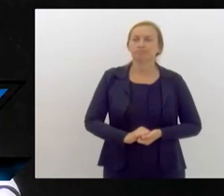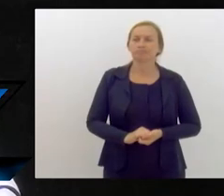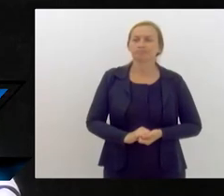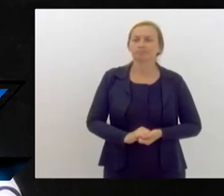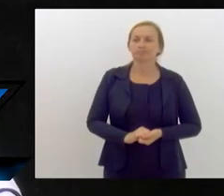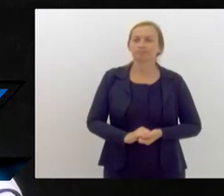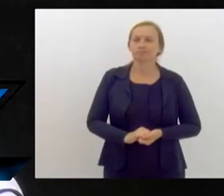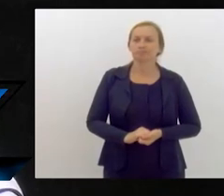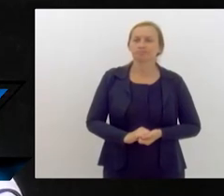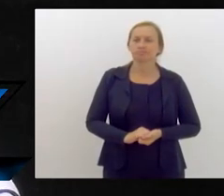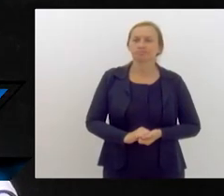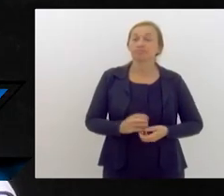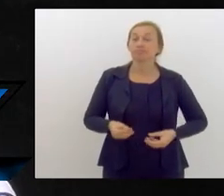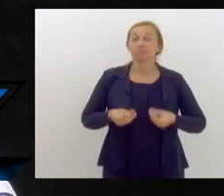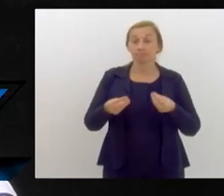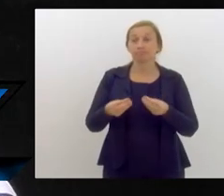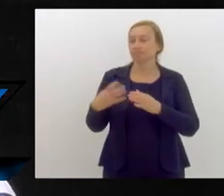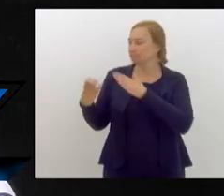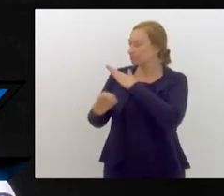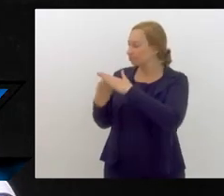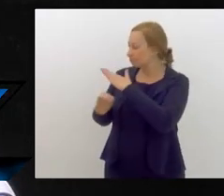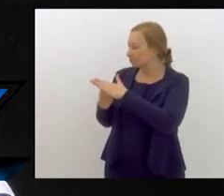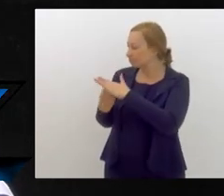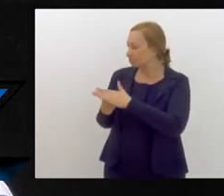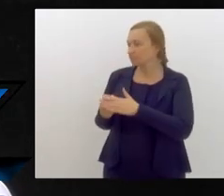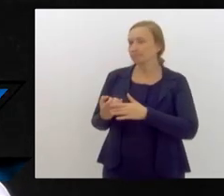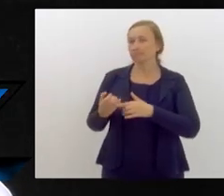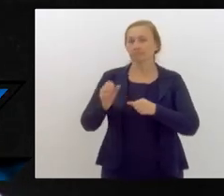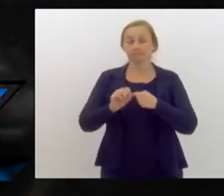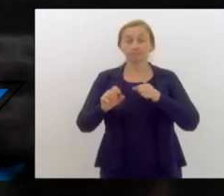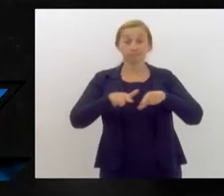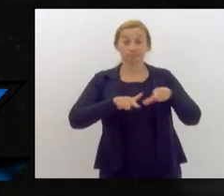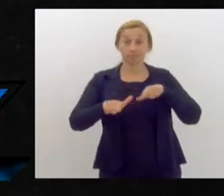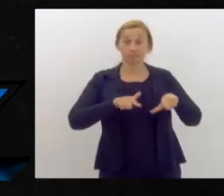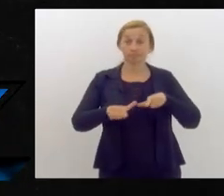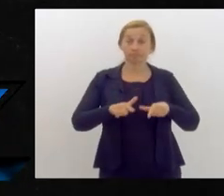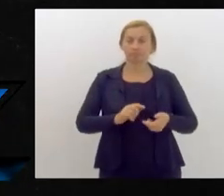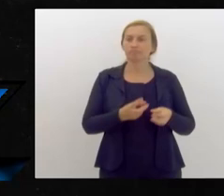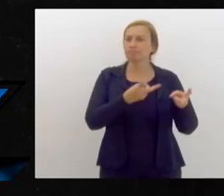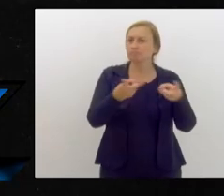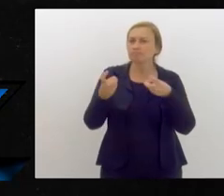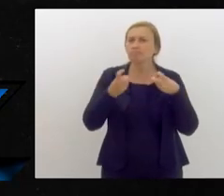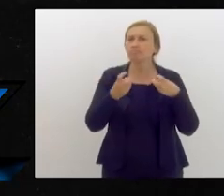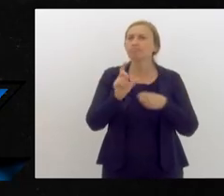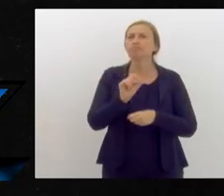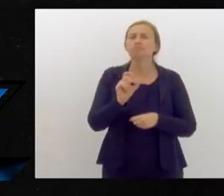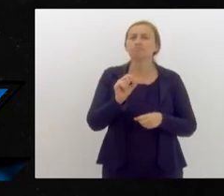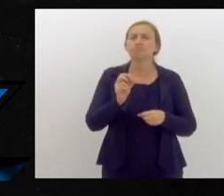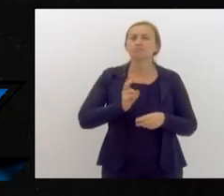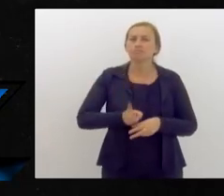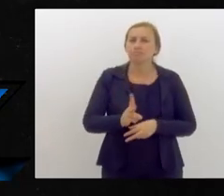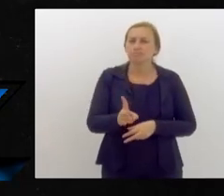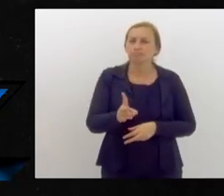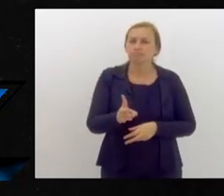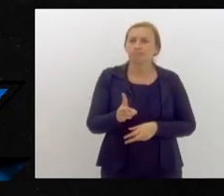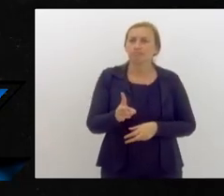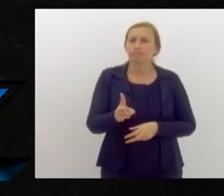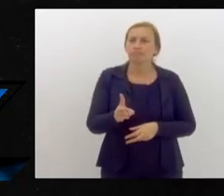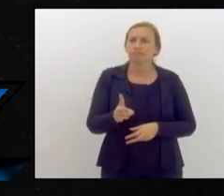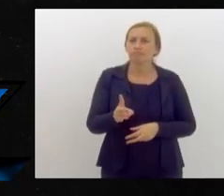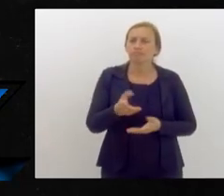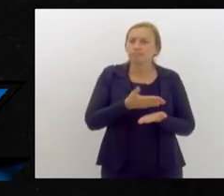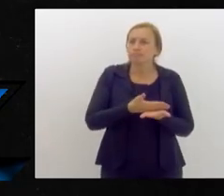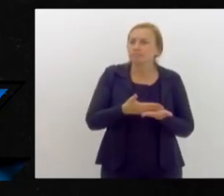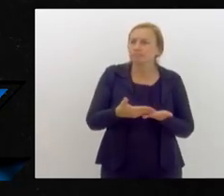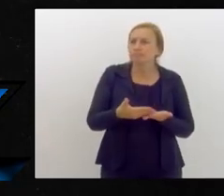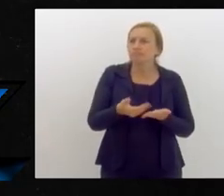tá a essas empresas para exploração do serviço a gente observa que todas as vezes em que